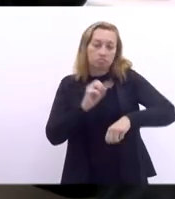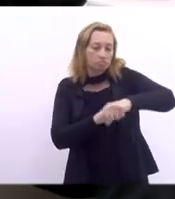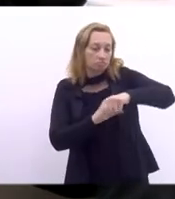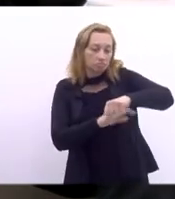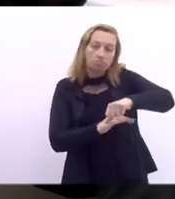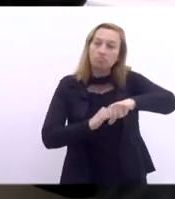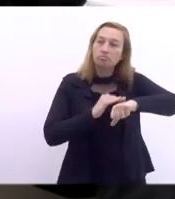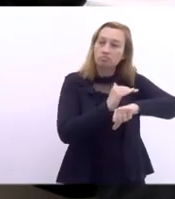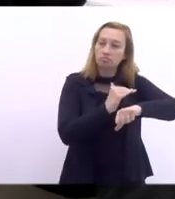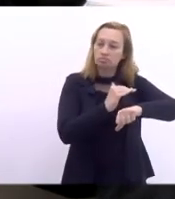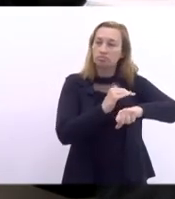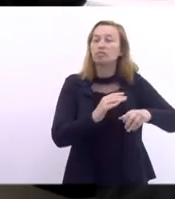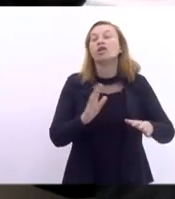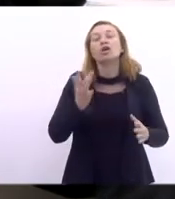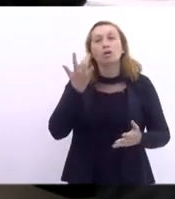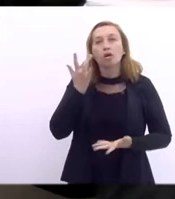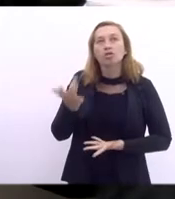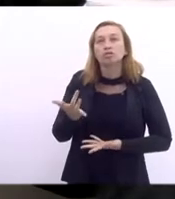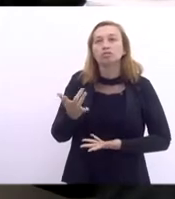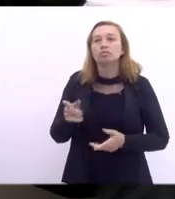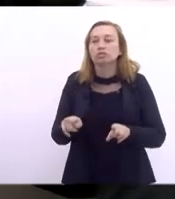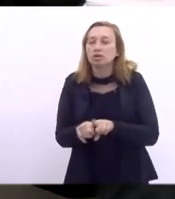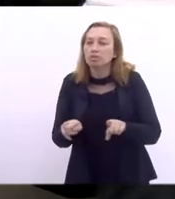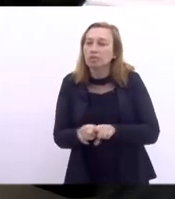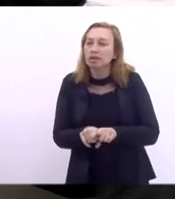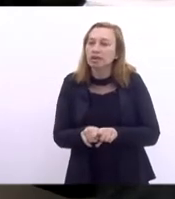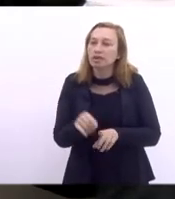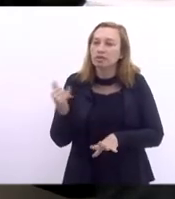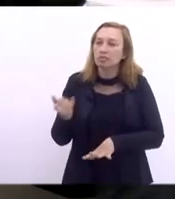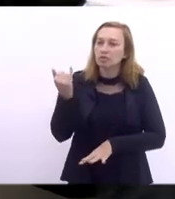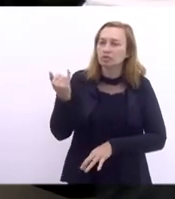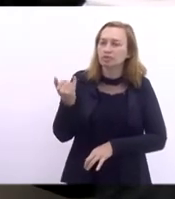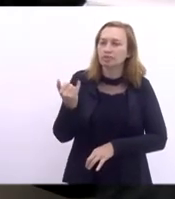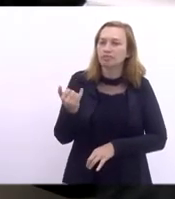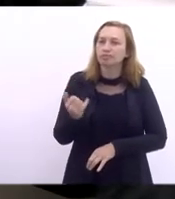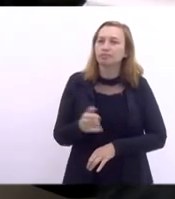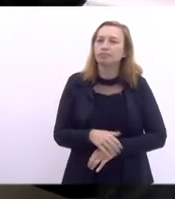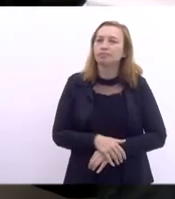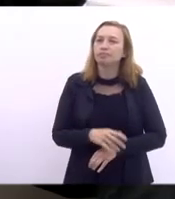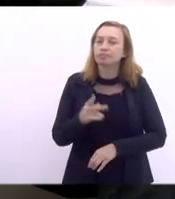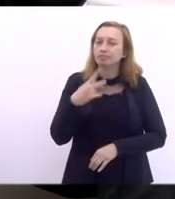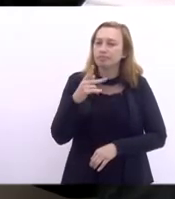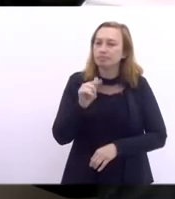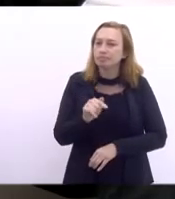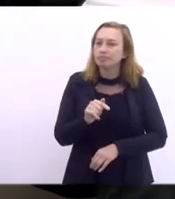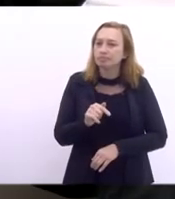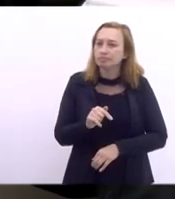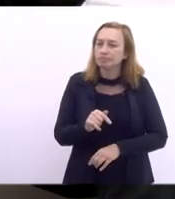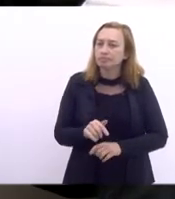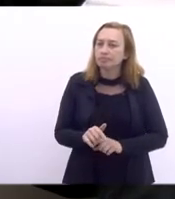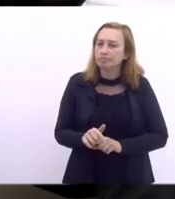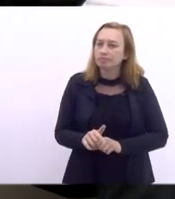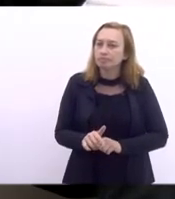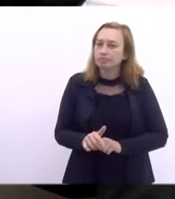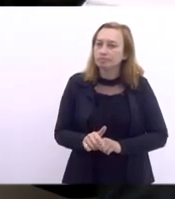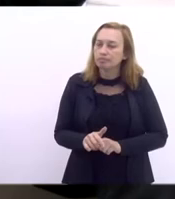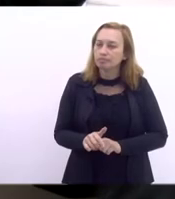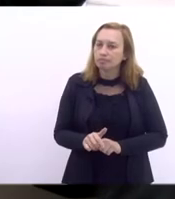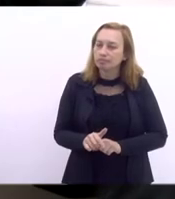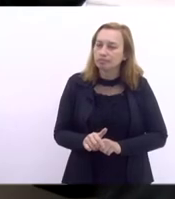uma questão que eu acho que é também Fernando até passou batido aqui foi a questão da